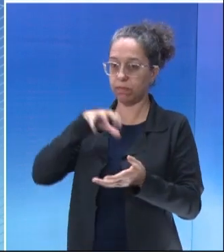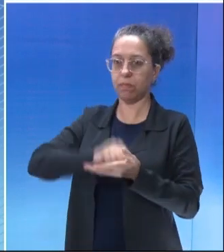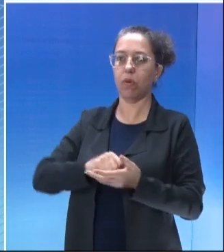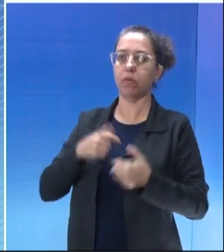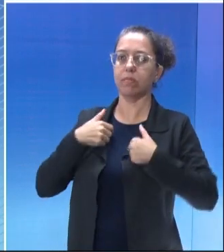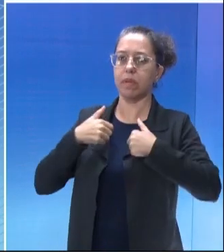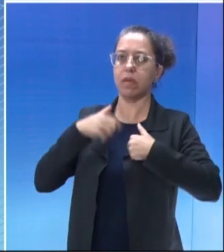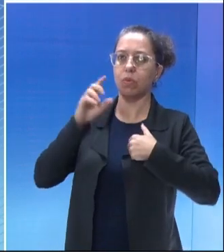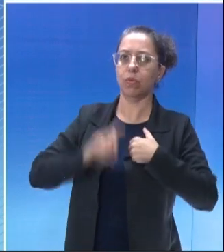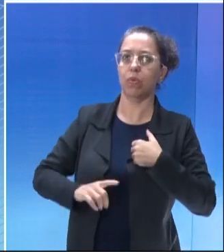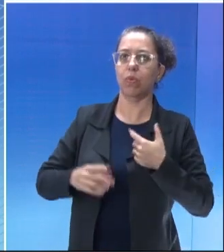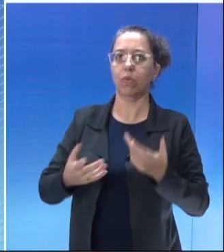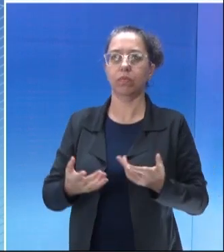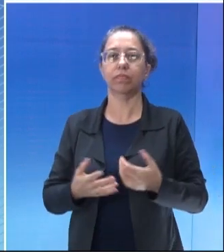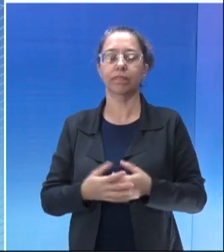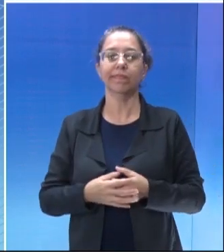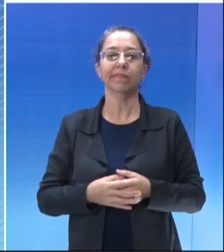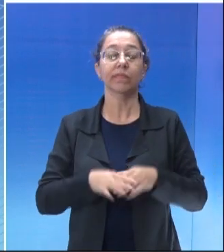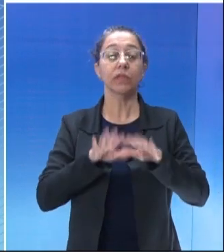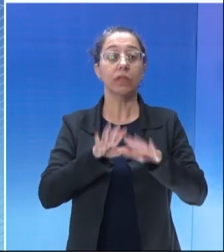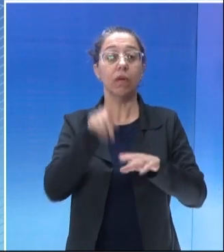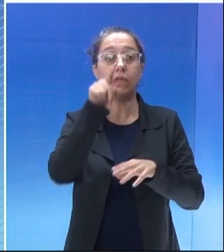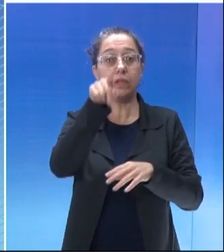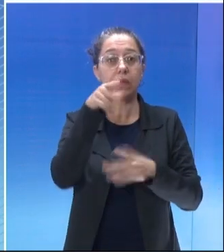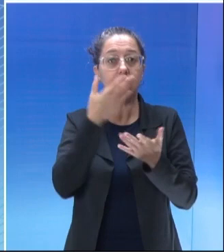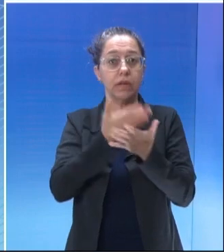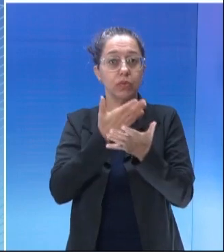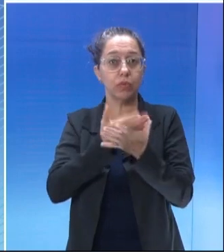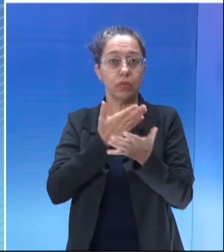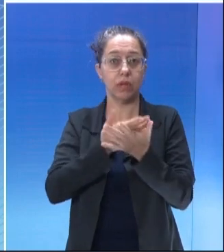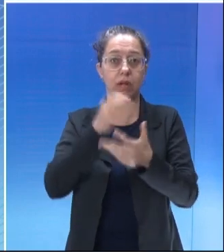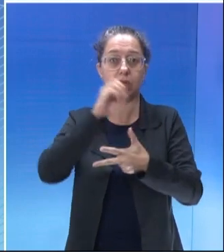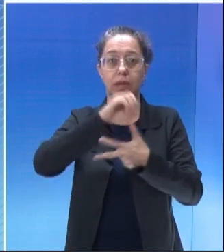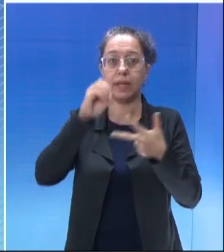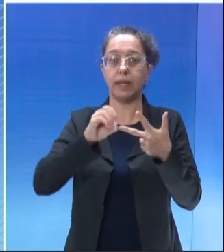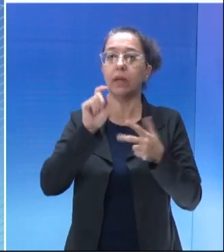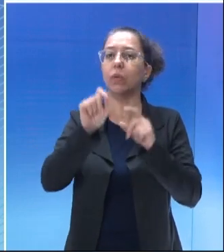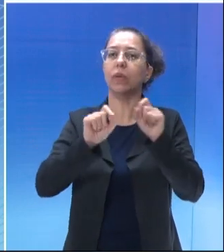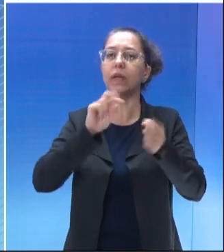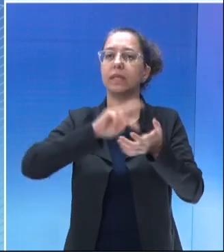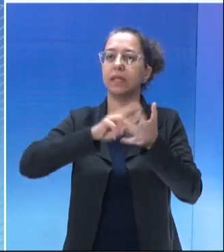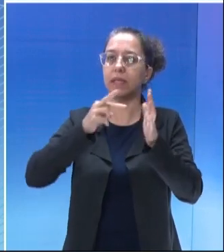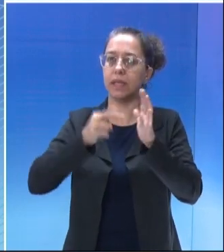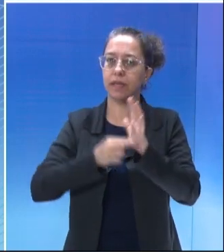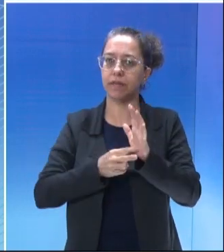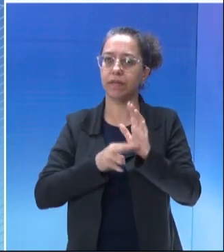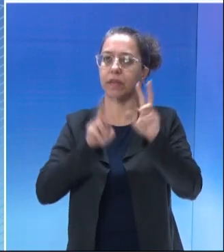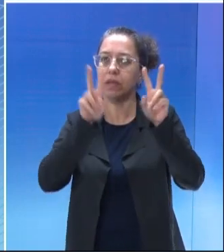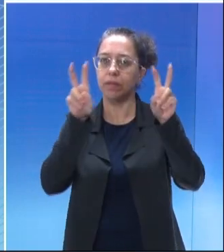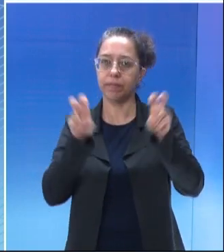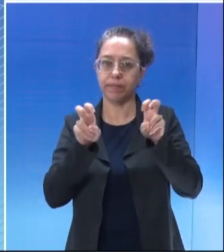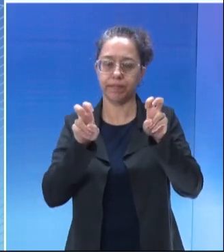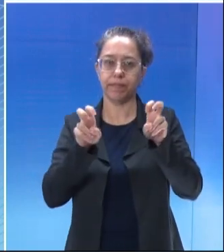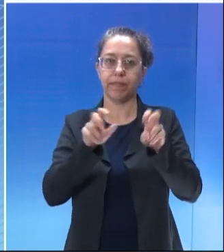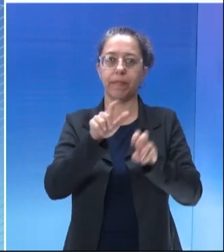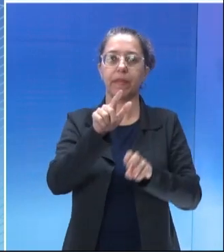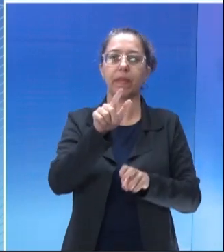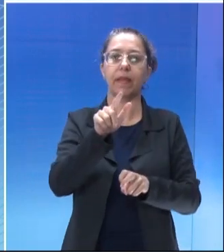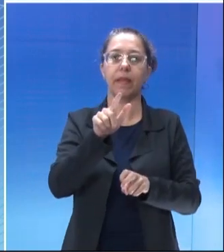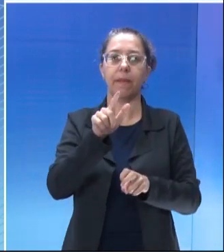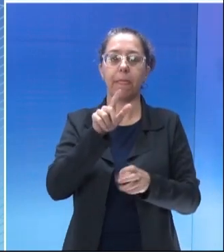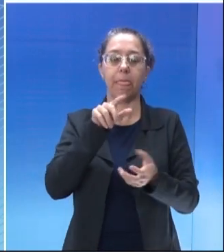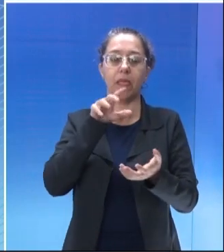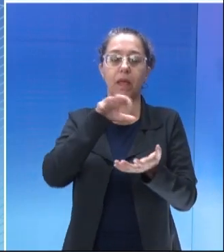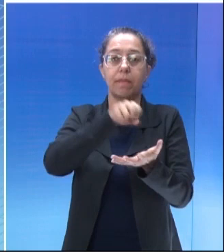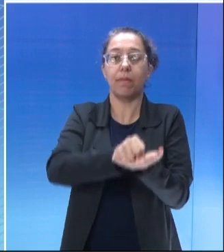que está se preparando para o Enem tem que ter bem claro esses conceitos. O que é o grileiro? O que é o poceiro? Poceiro é aquela